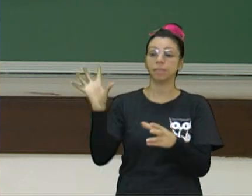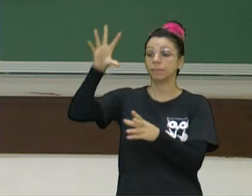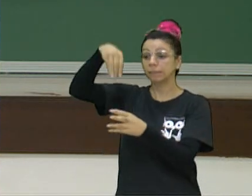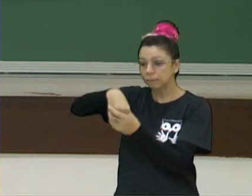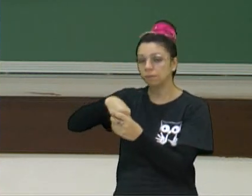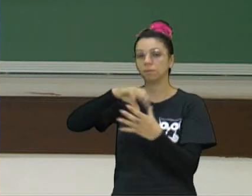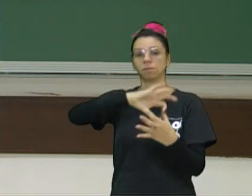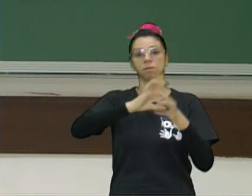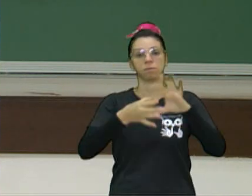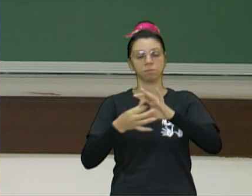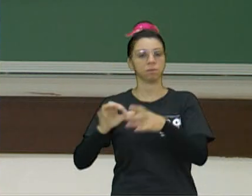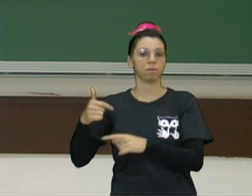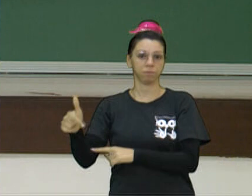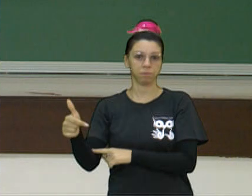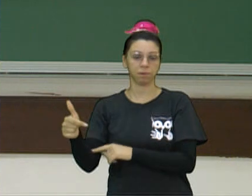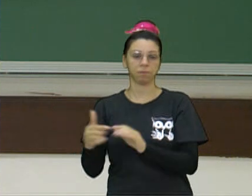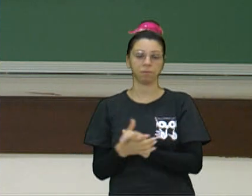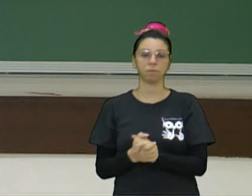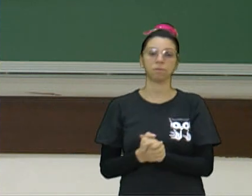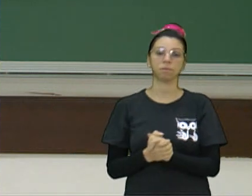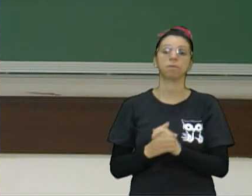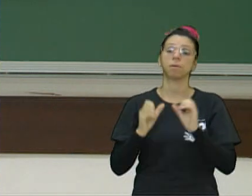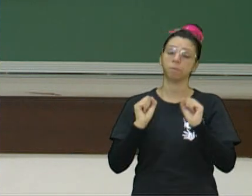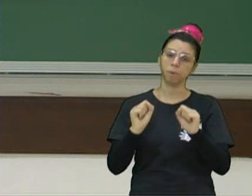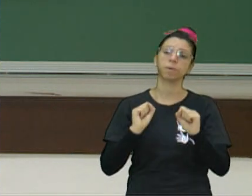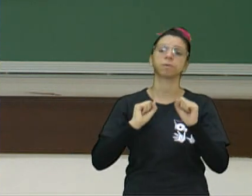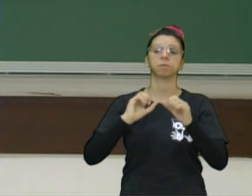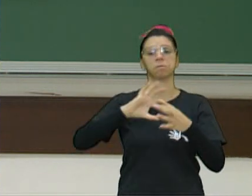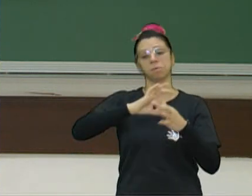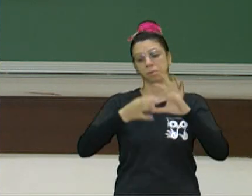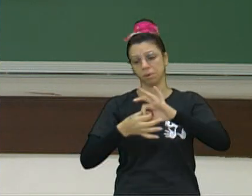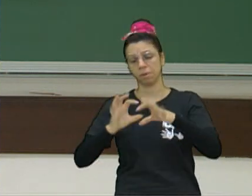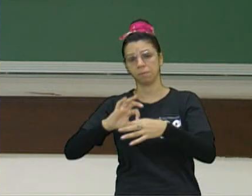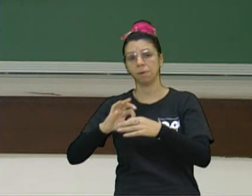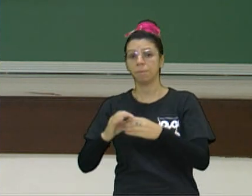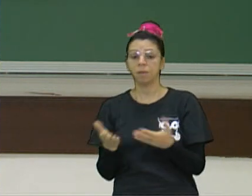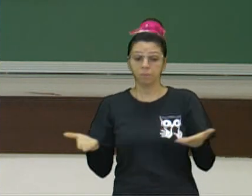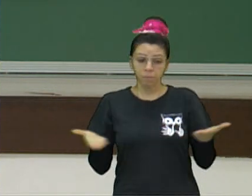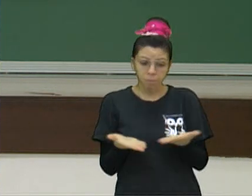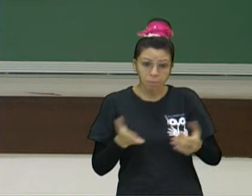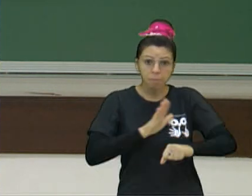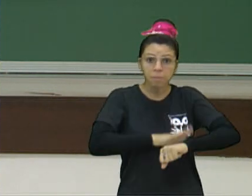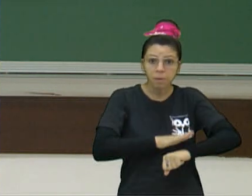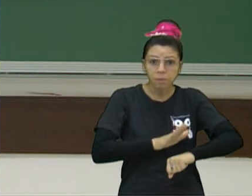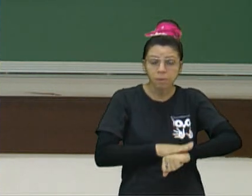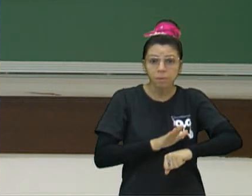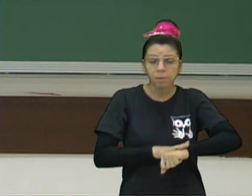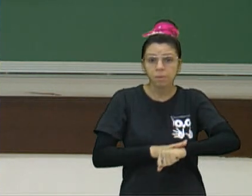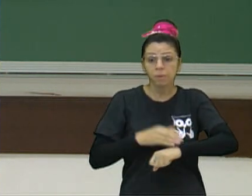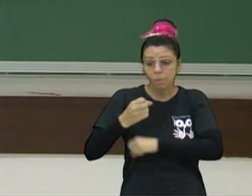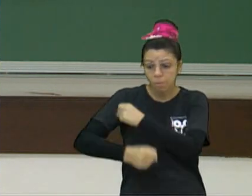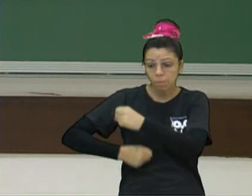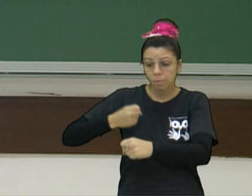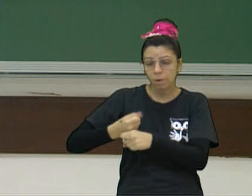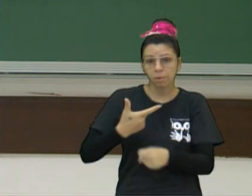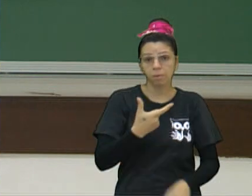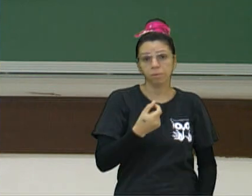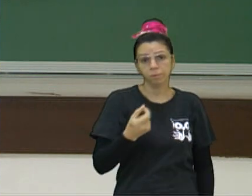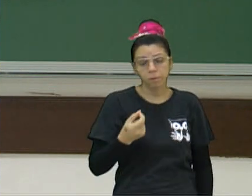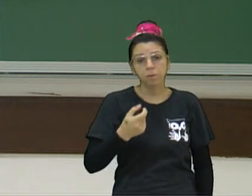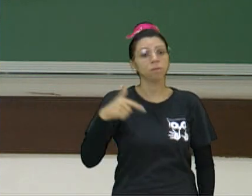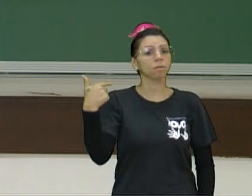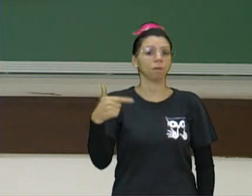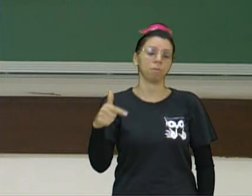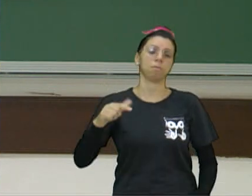nas Olimpíadas. Pode que venham a ser olímpicas em algum momento, né? Mas no momento até o ano que estamos vivendo, 2020, elas não